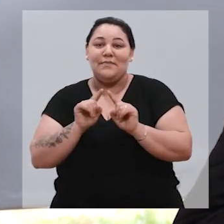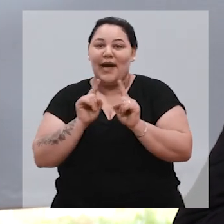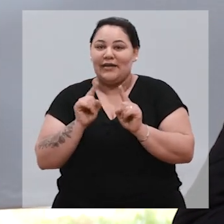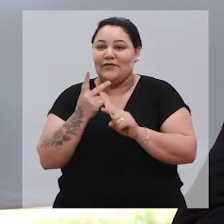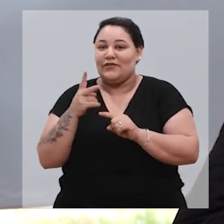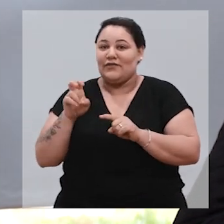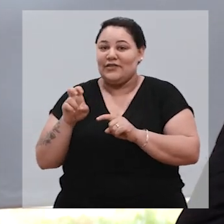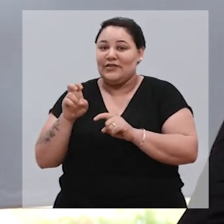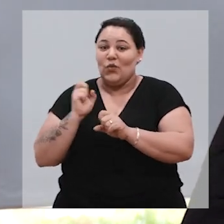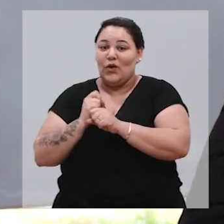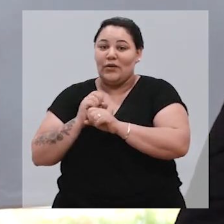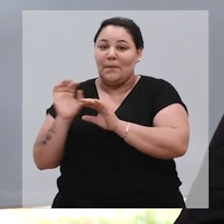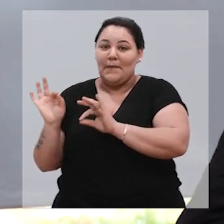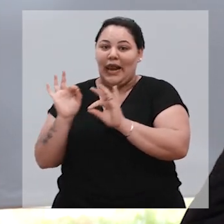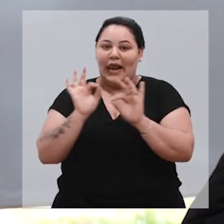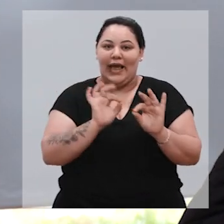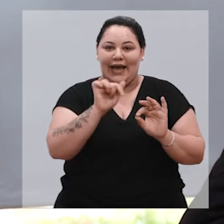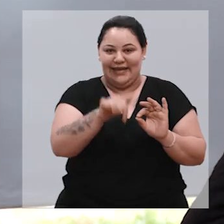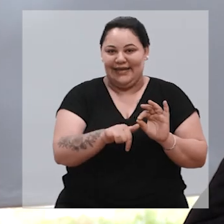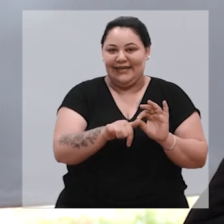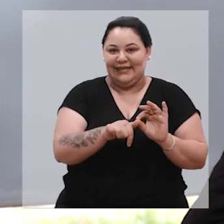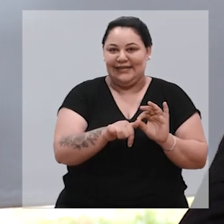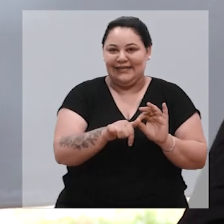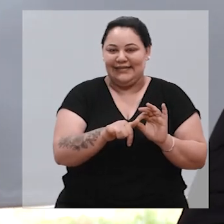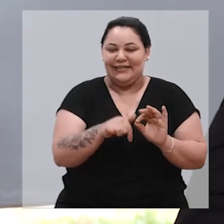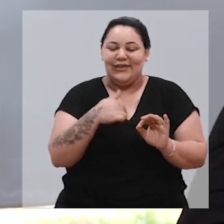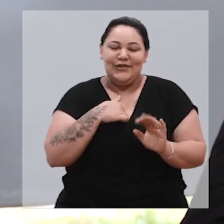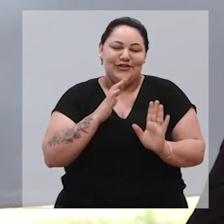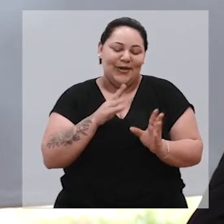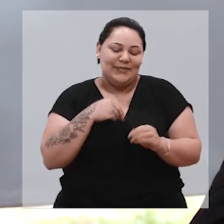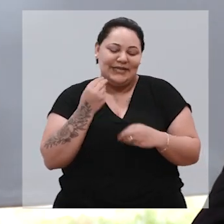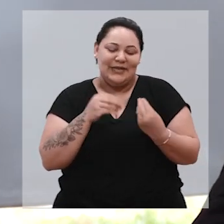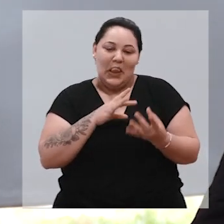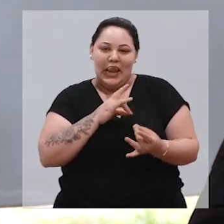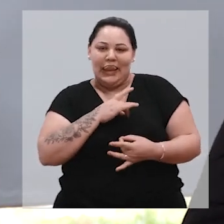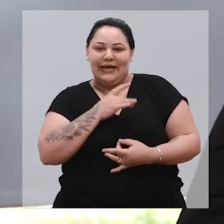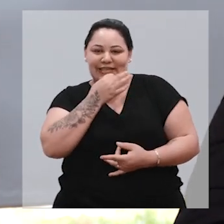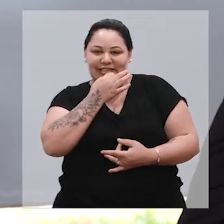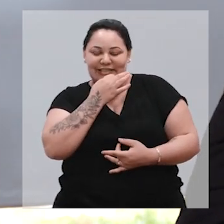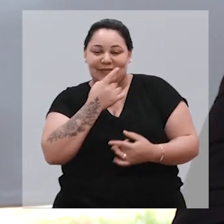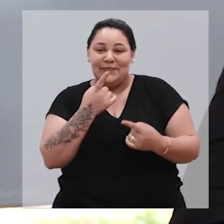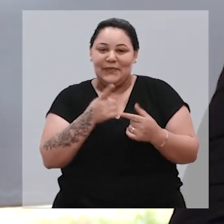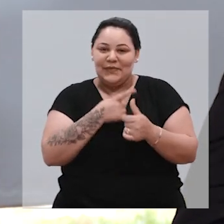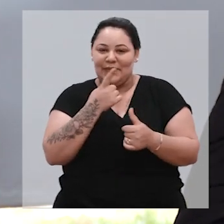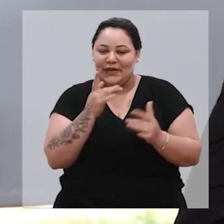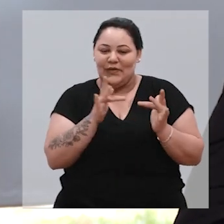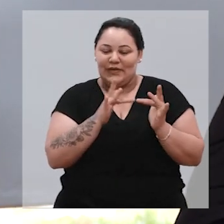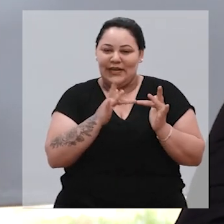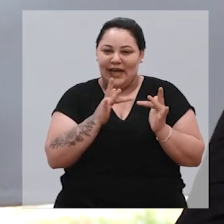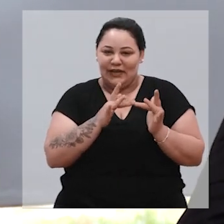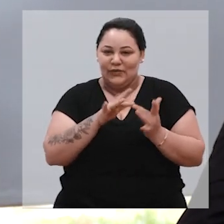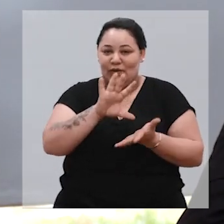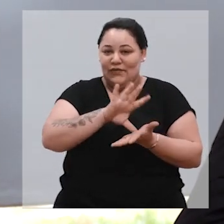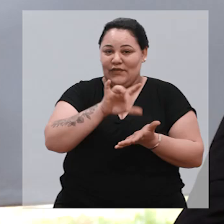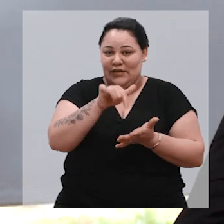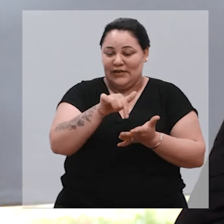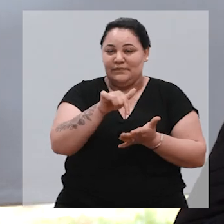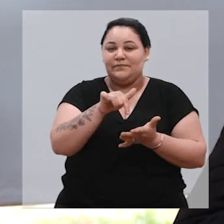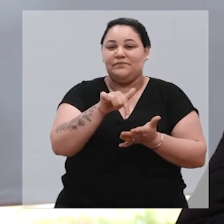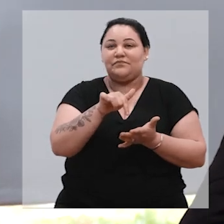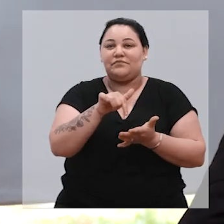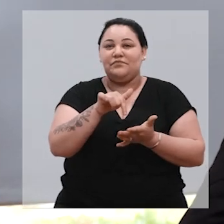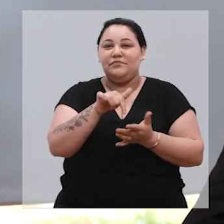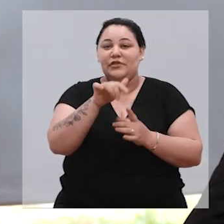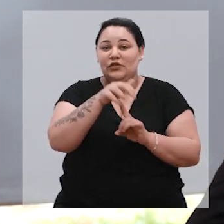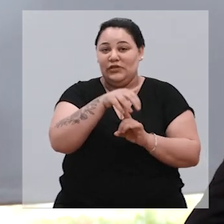lá, mas faz 25 anos que eu moro em Caxias, então eu já me considero um pouco caxiense, né? O meu primeiro contato com feiras do livro